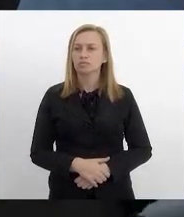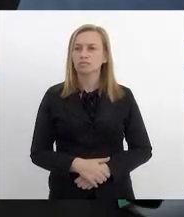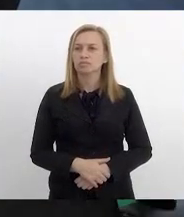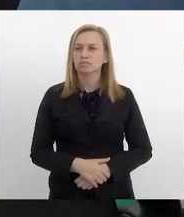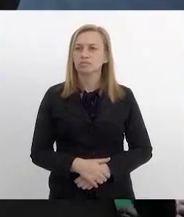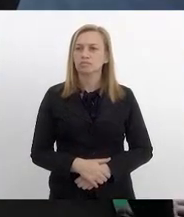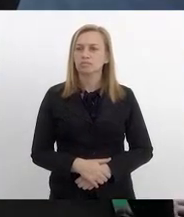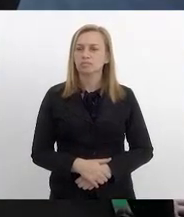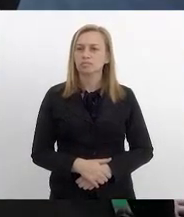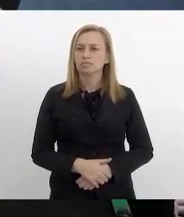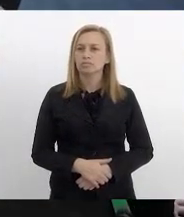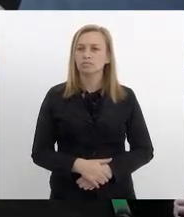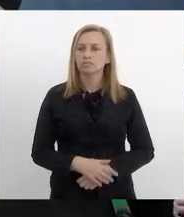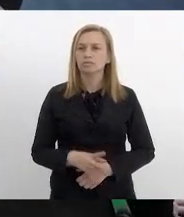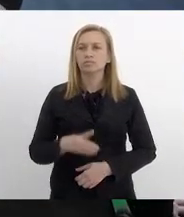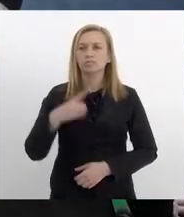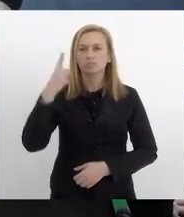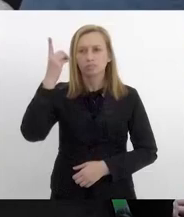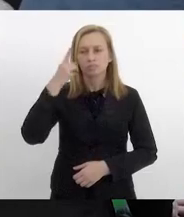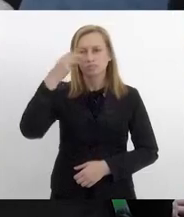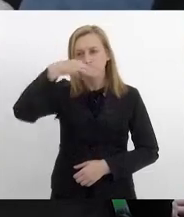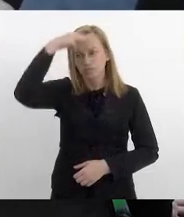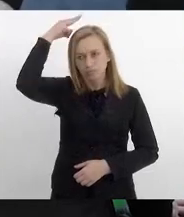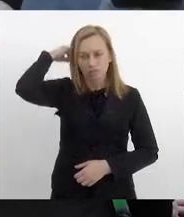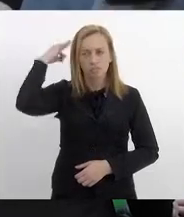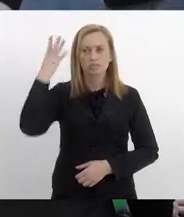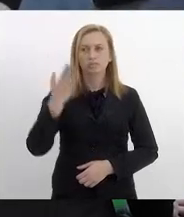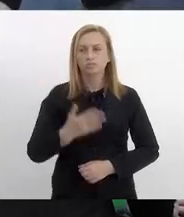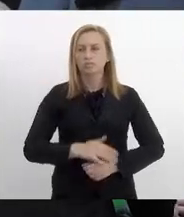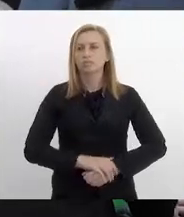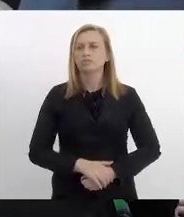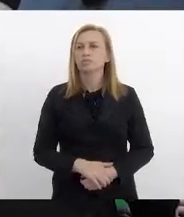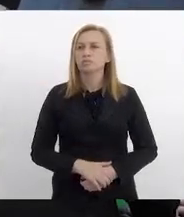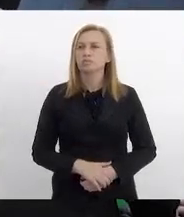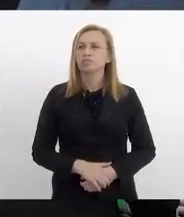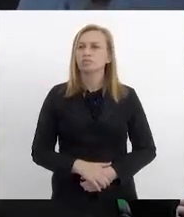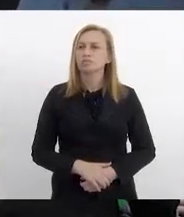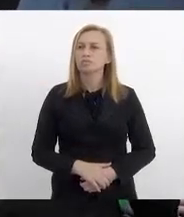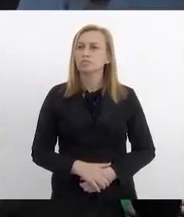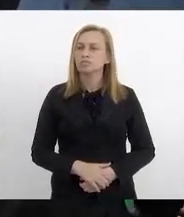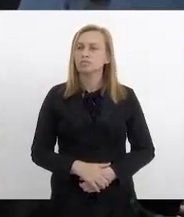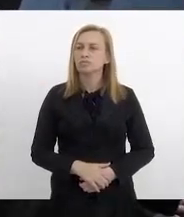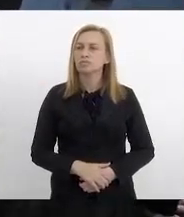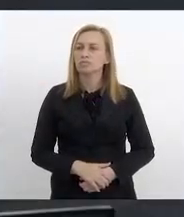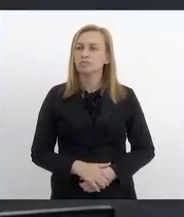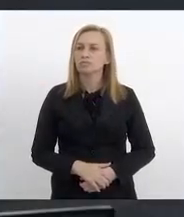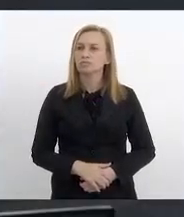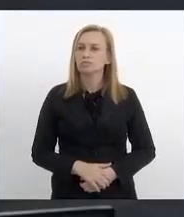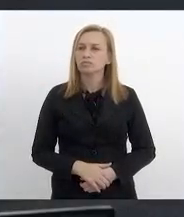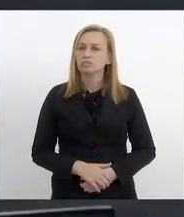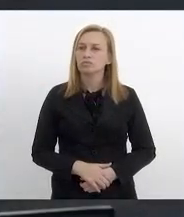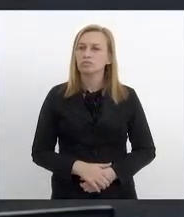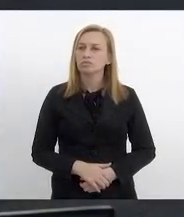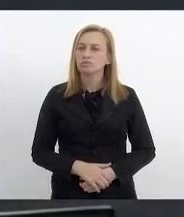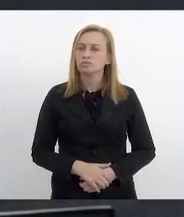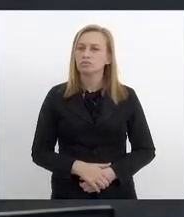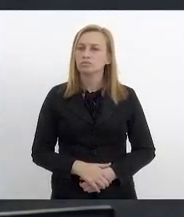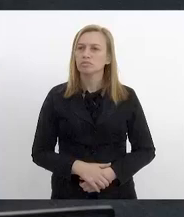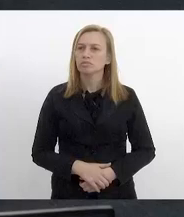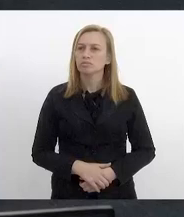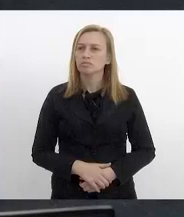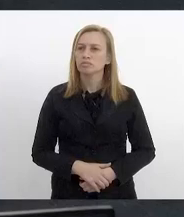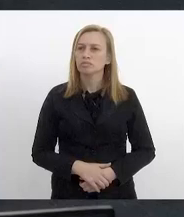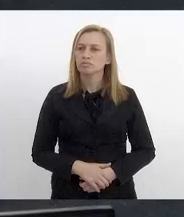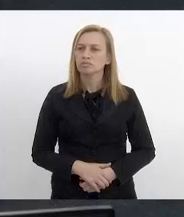Deputado, deputado Luiz Paulo. Márcio Pacheco. Deputado Márcio Pacheco, por favor. Eu arguo